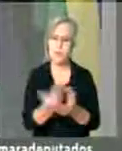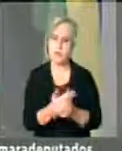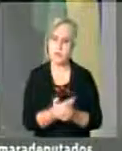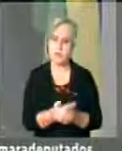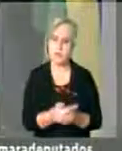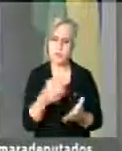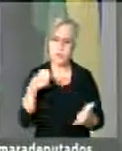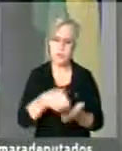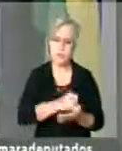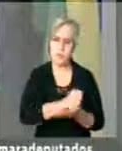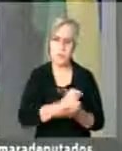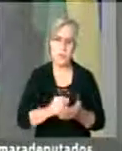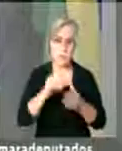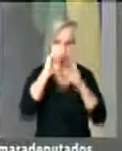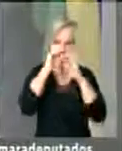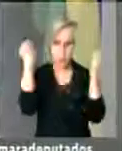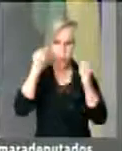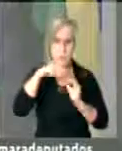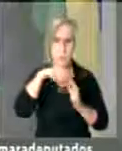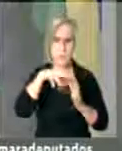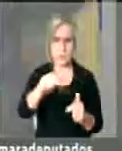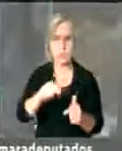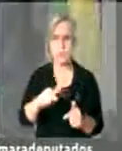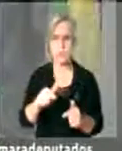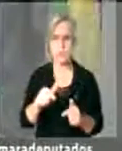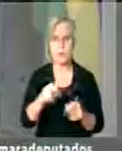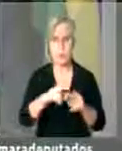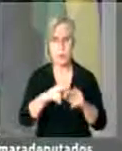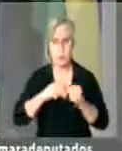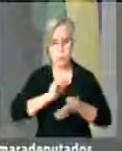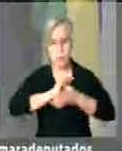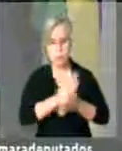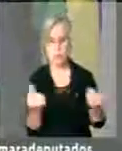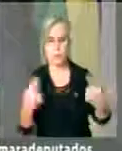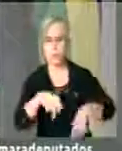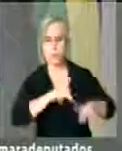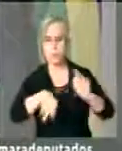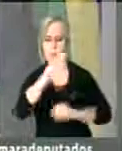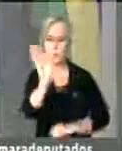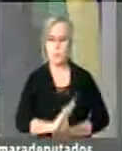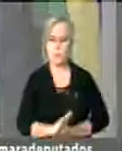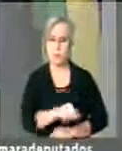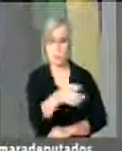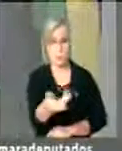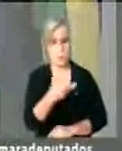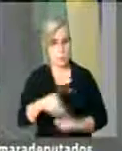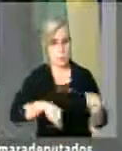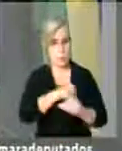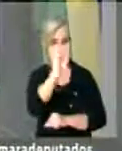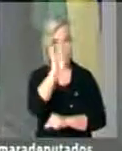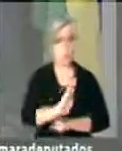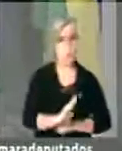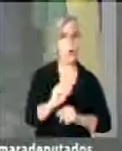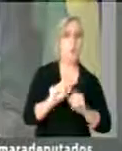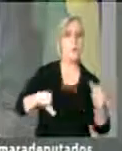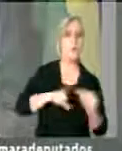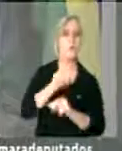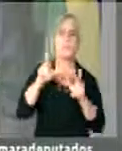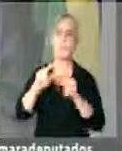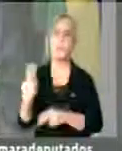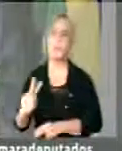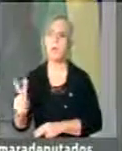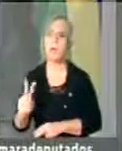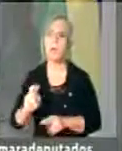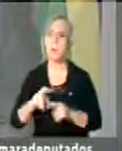criminalizados pelos crimes perpetrados contra o povo brasileiro. Queriam transformar o Brasil numa Venezuela, que não tem nem